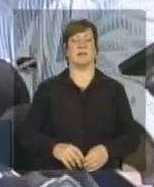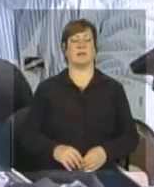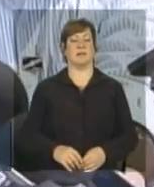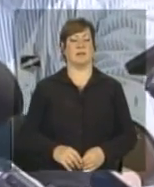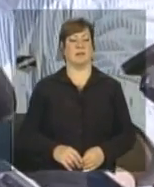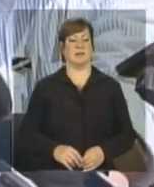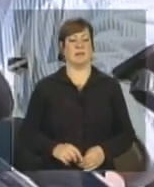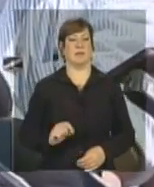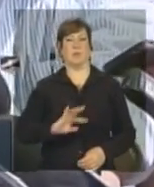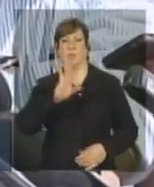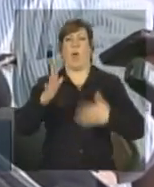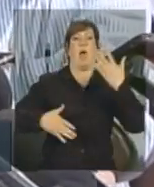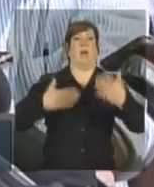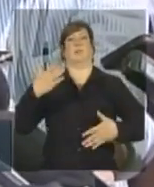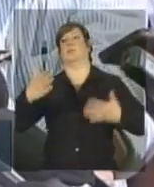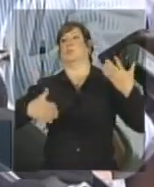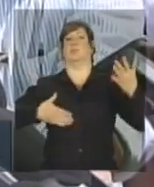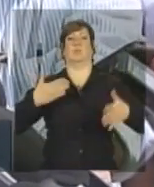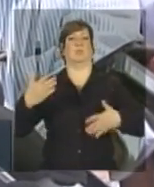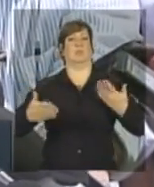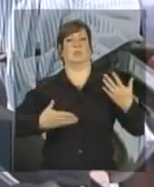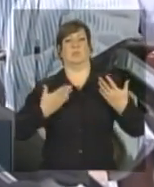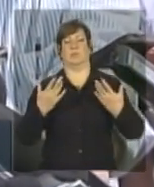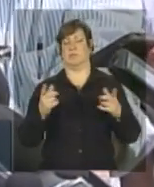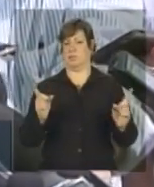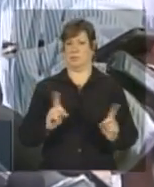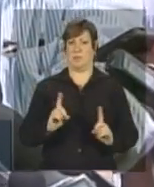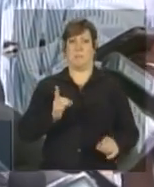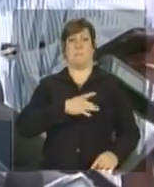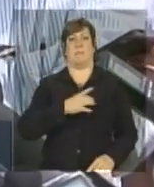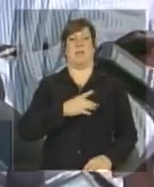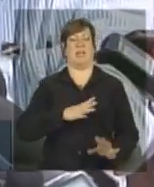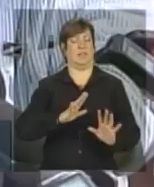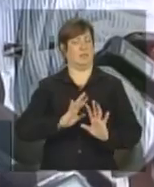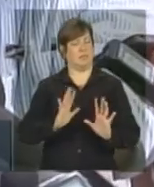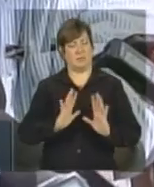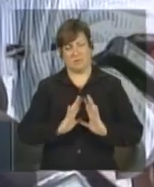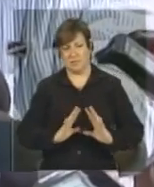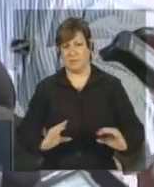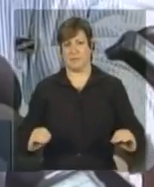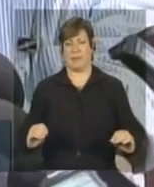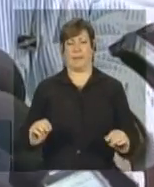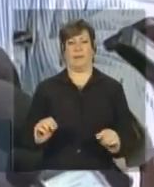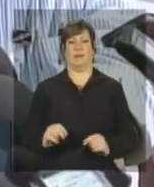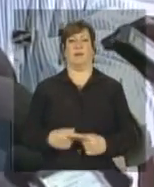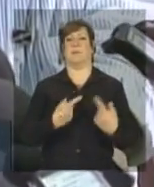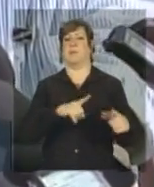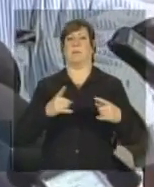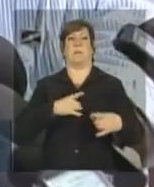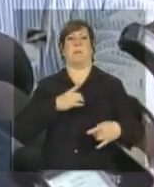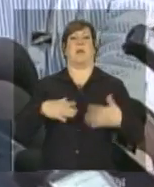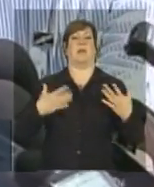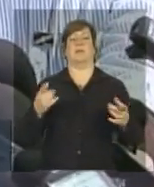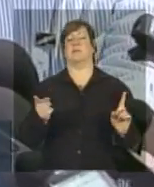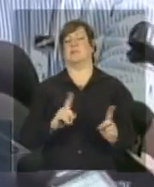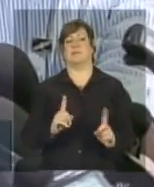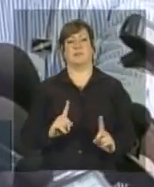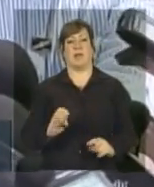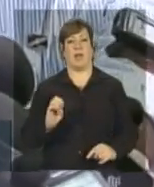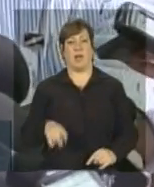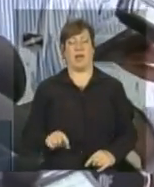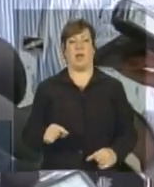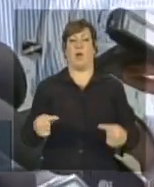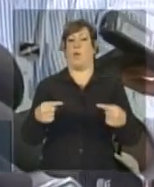o pânico, instaurar o medo, criar situações que não são aquelas compatíveis